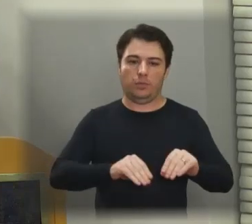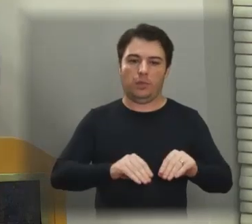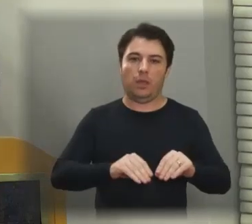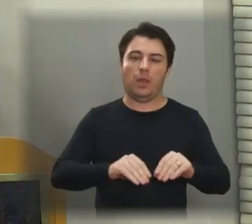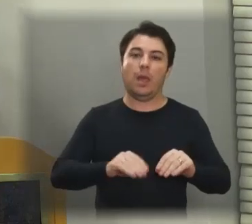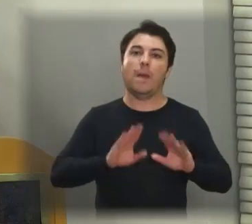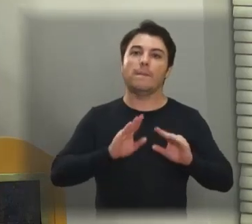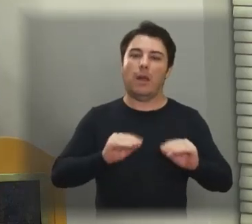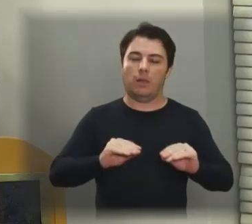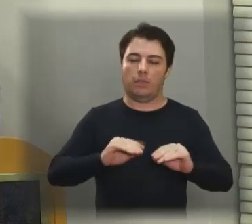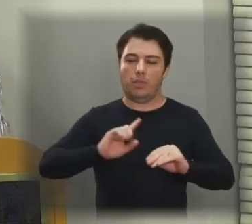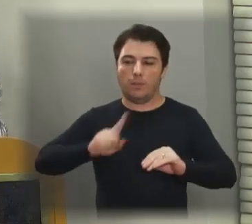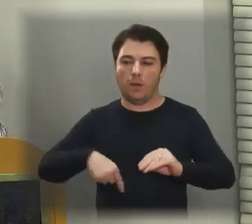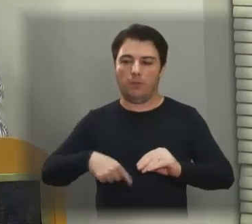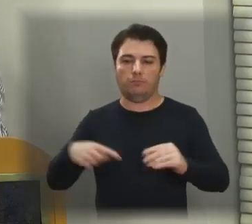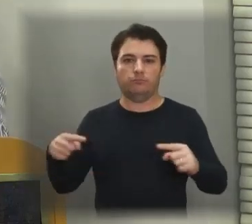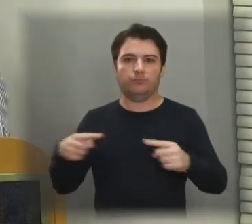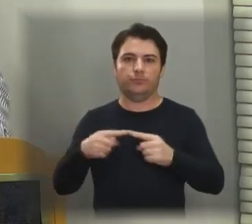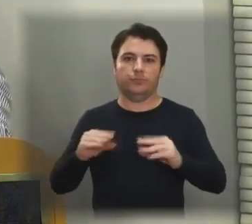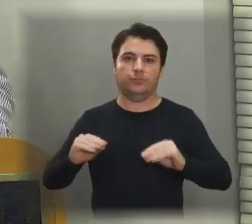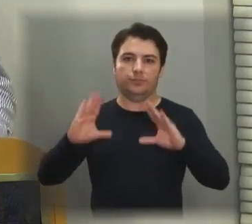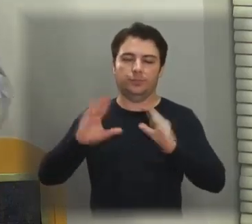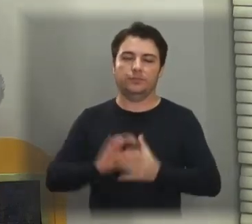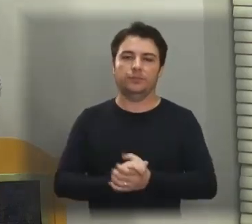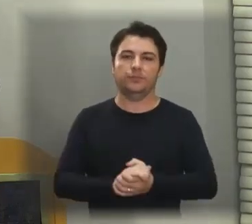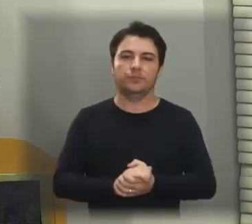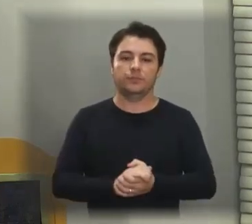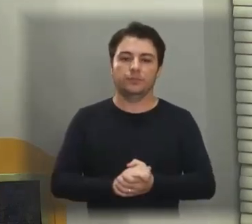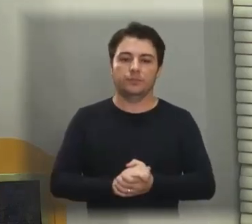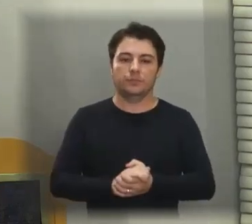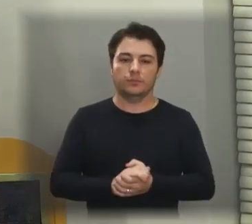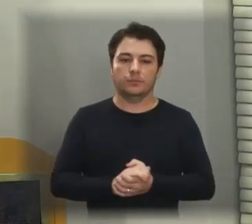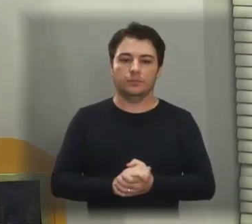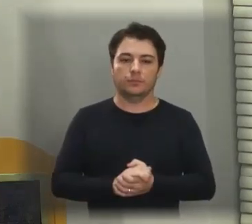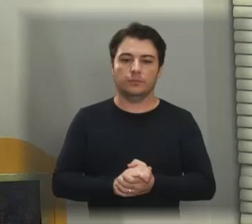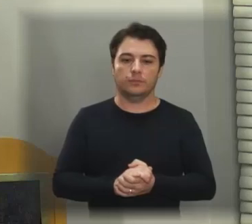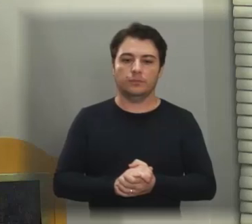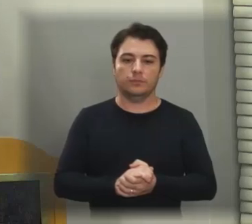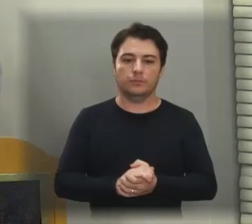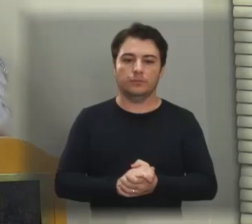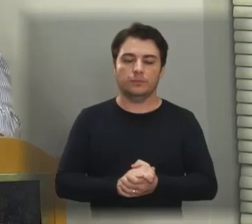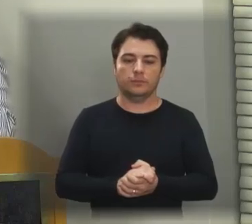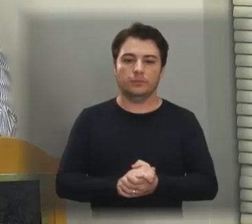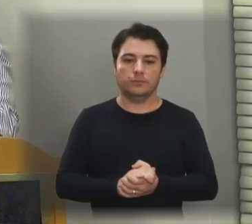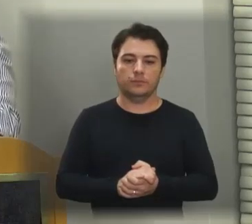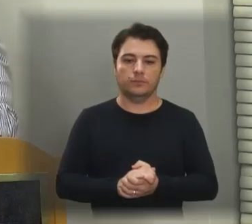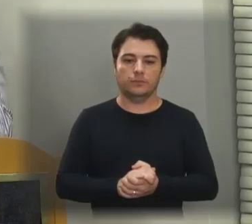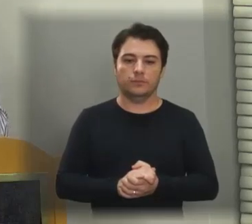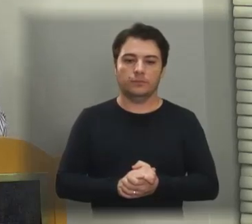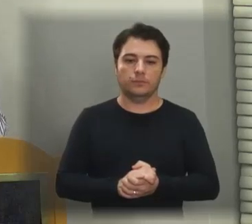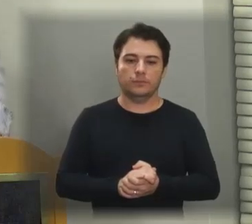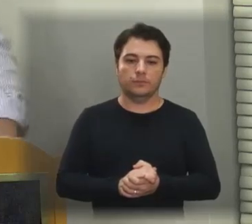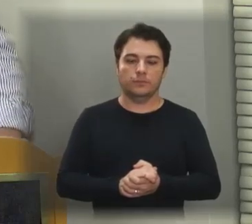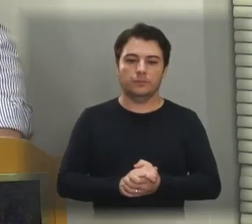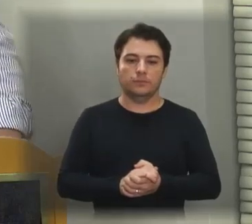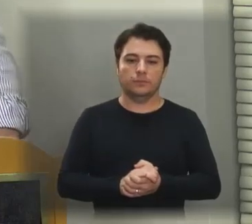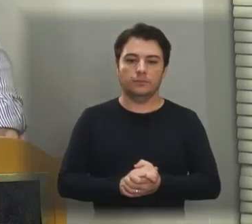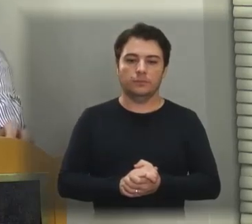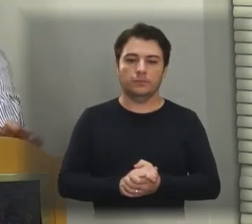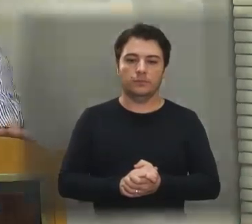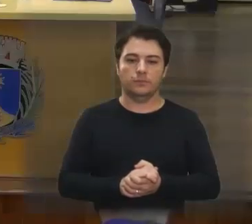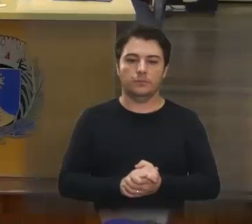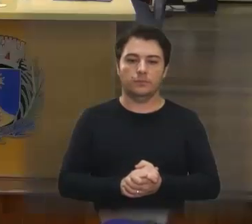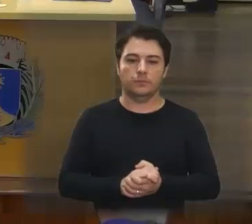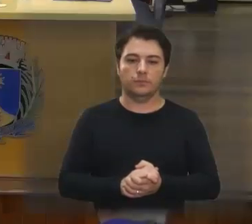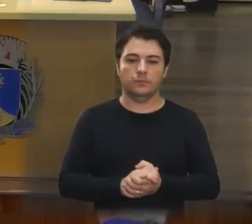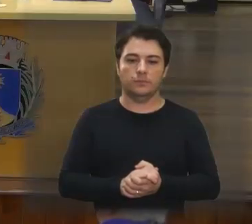sanou um transitório a que liga fica ligado eu queria voltar com relação aos exemplos Pois é só um minutinho na parte por Elton Lógico eu acho que eu